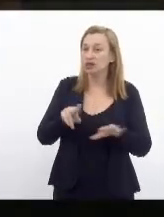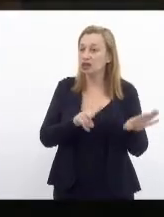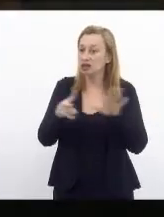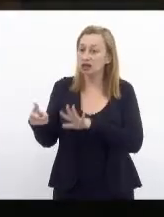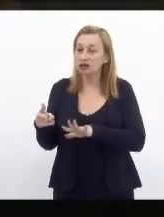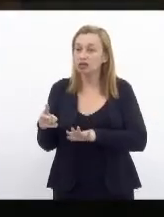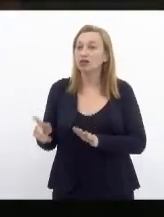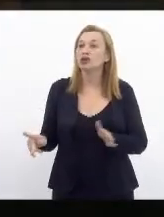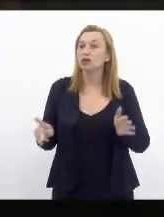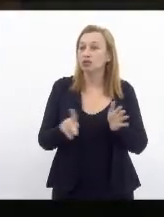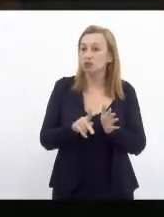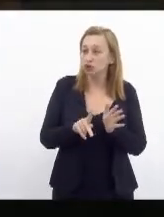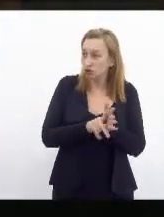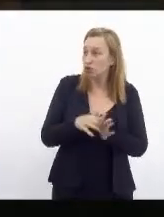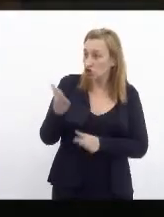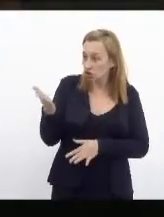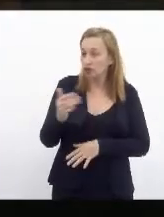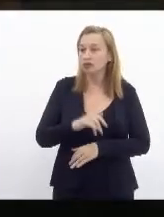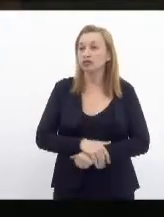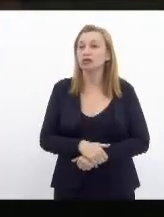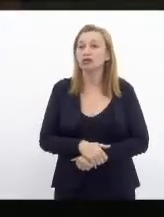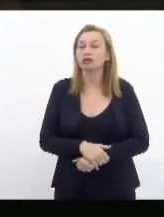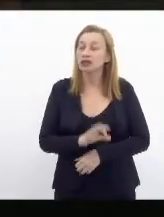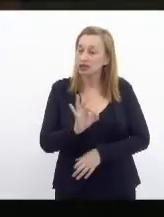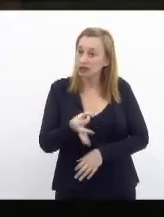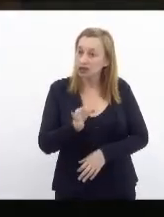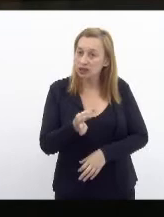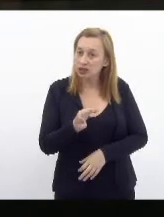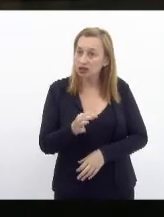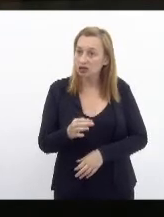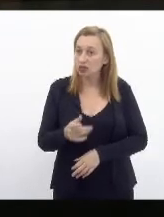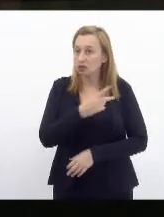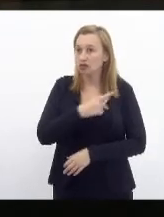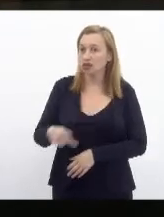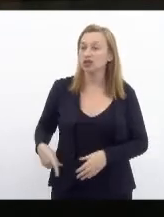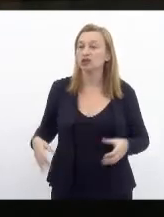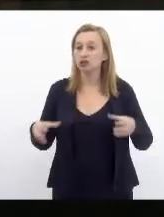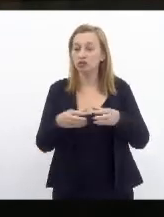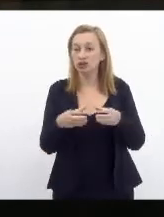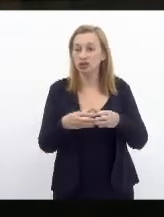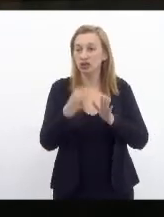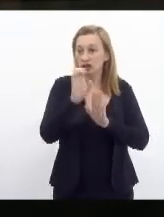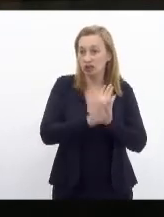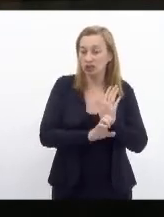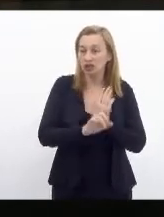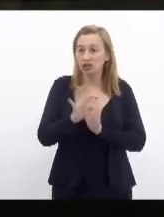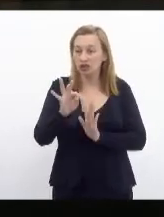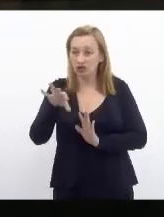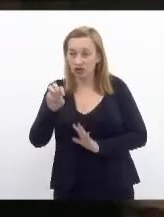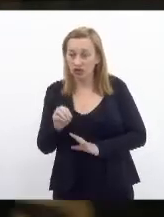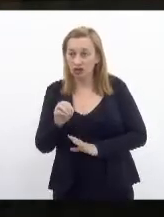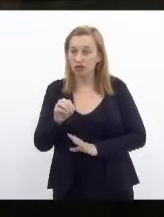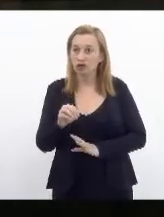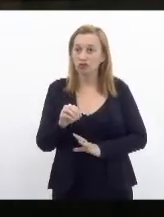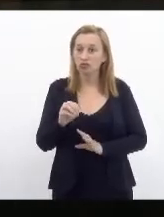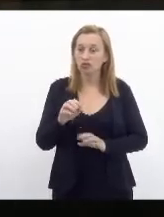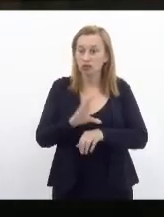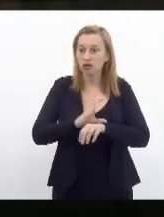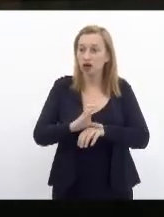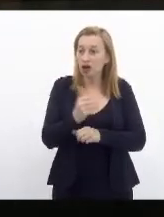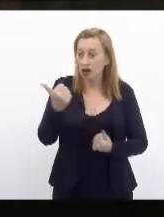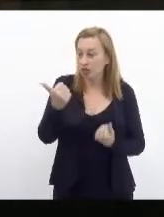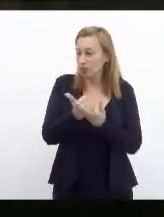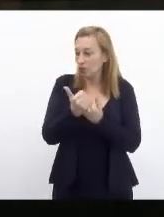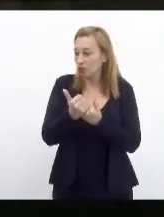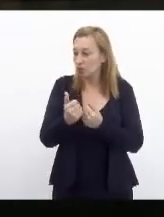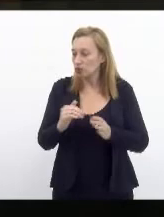sobre esse projeto e, com certeza, hoje, como presidente da Comissão de Emendas e Vetos Constitucionais, tem total apoio.